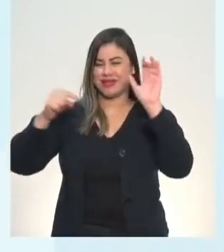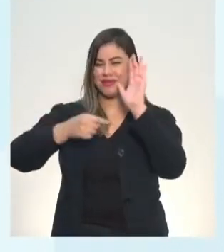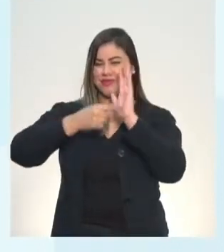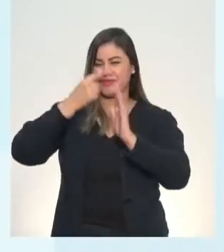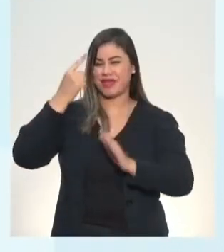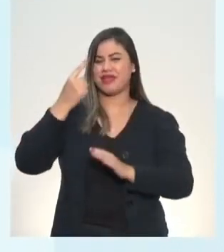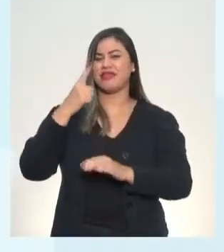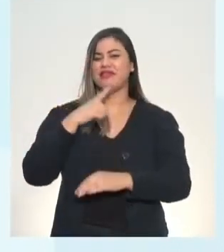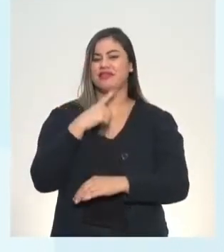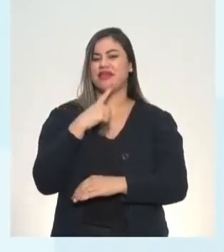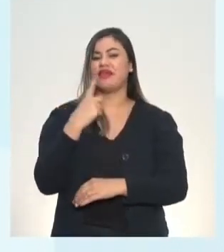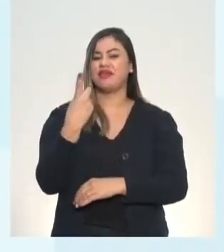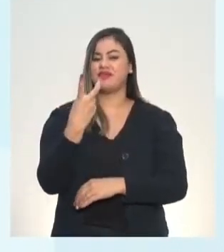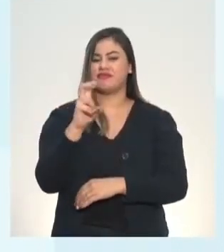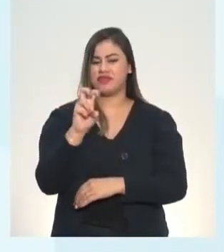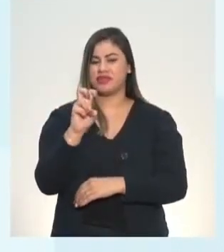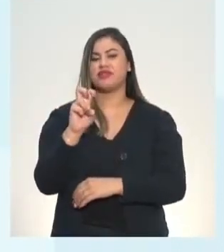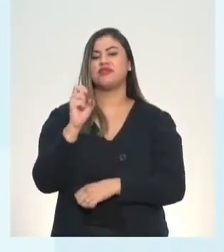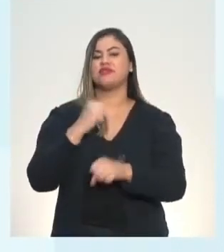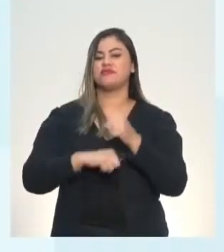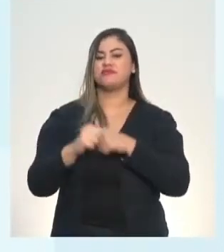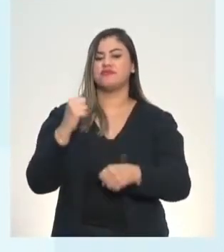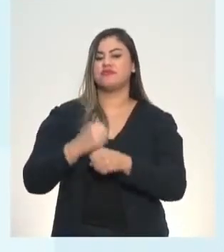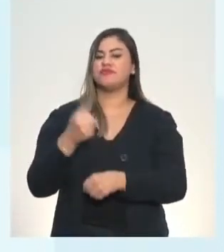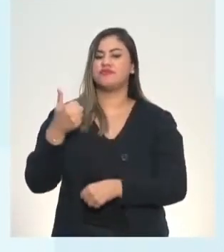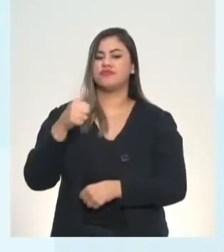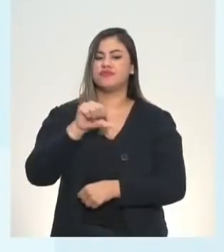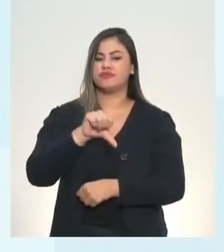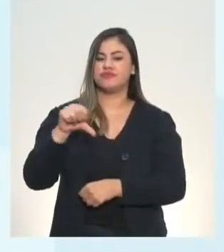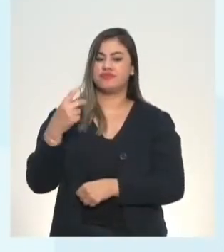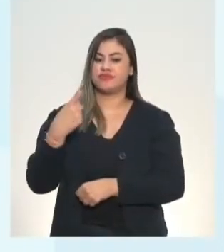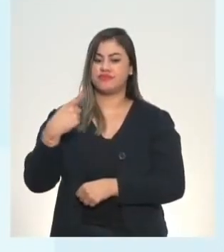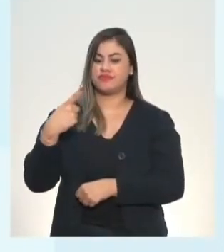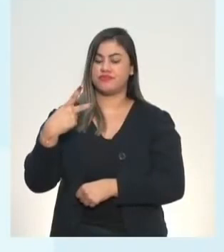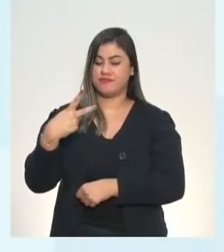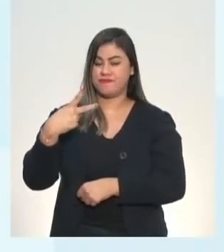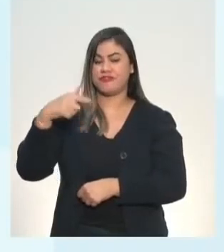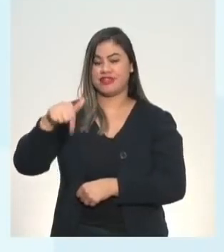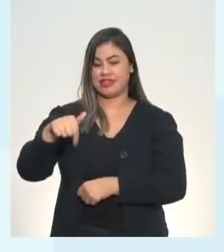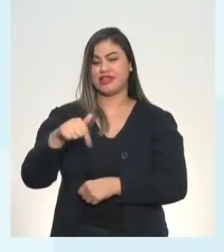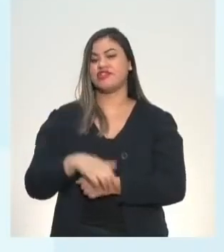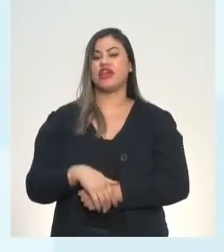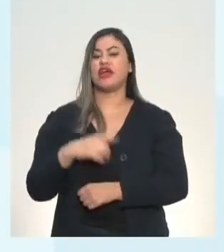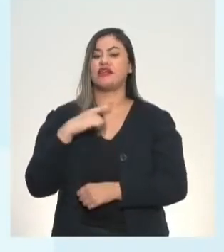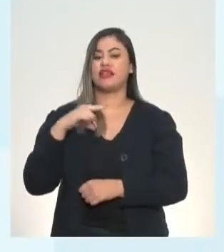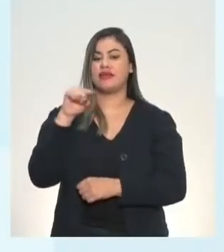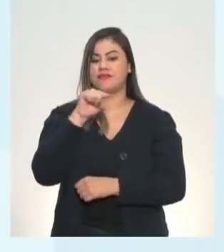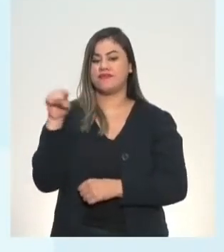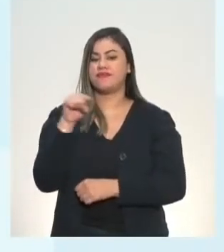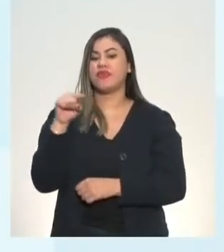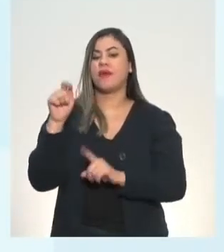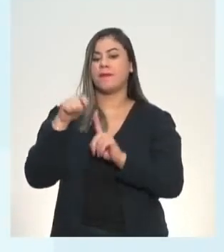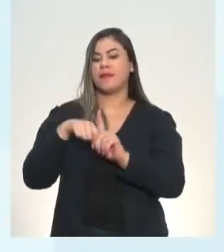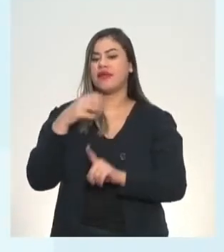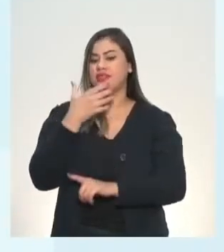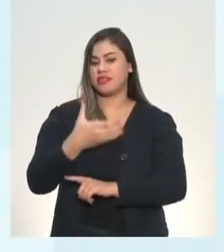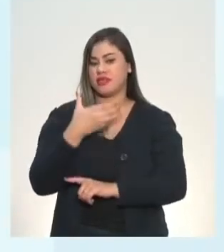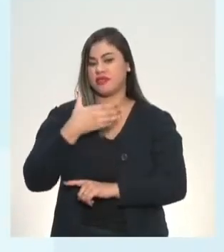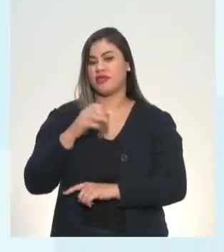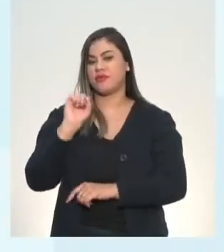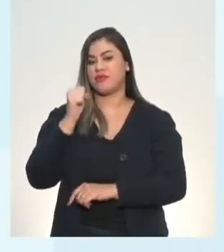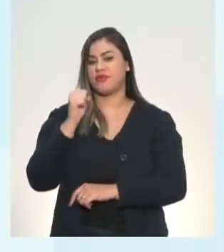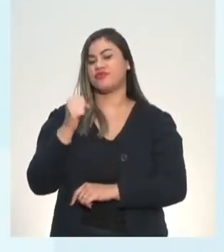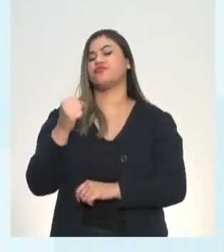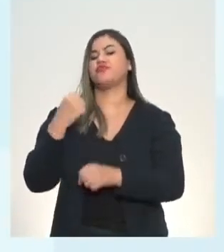na primeira linha, né? Então você tem a primeira data, aí depois tem o tracinho e tem December 8,